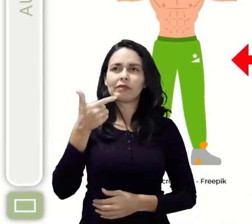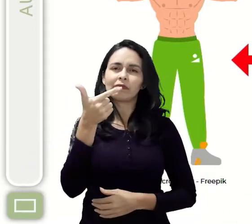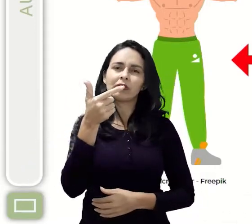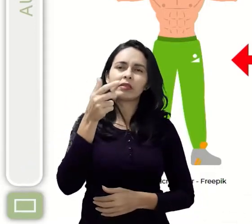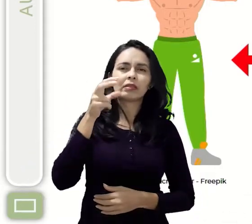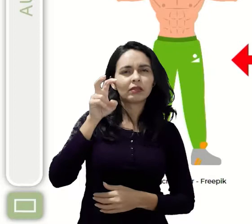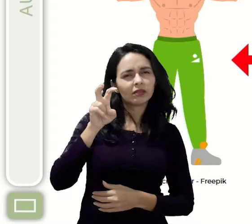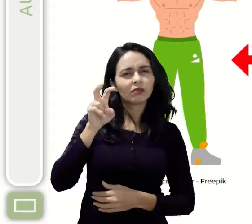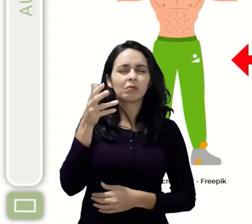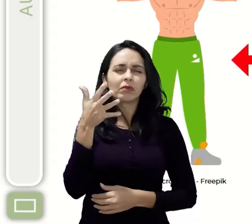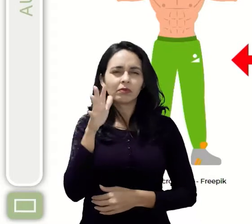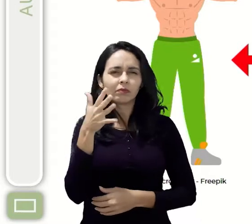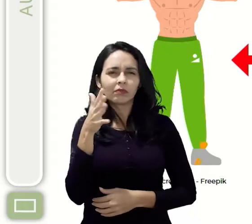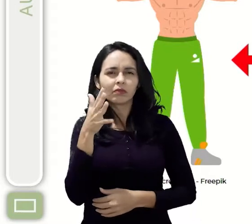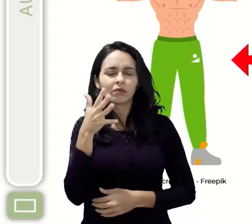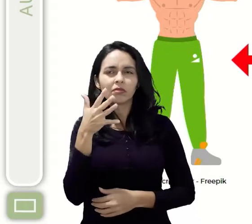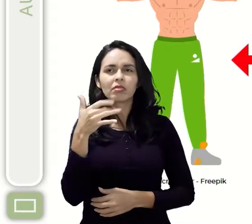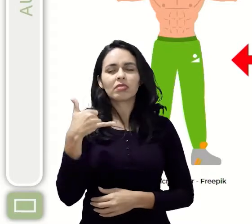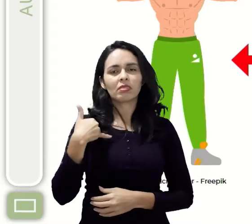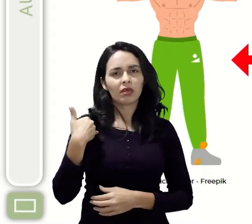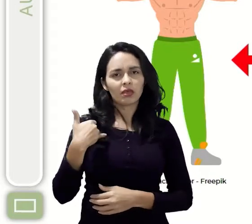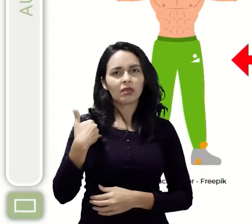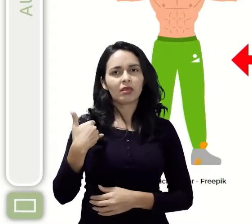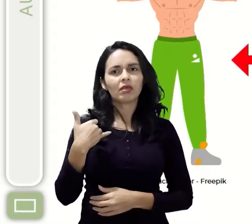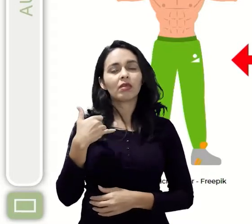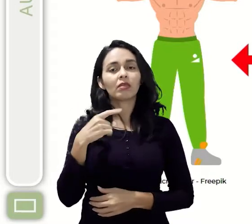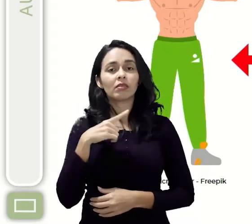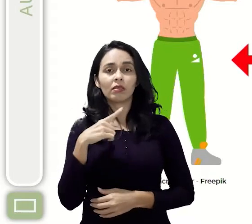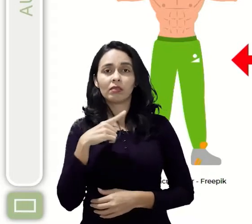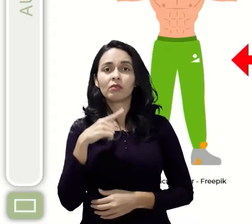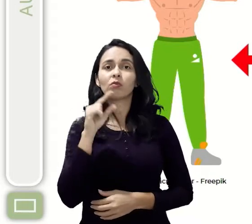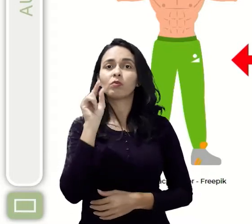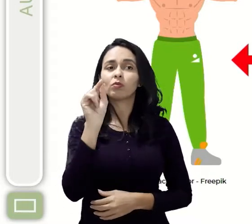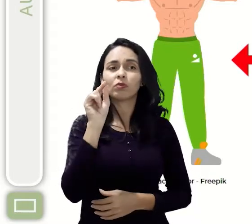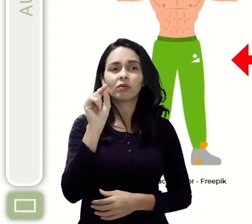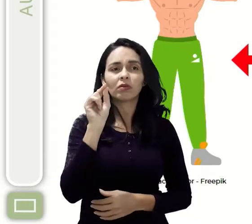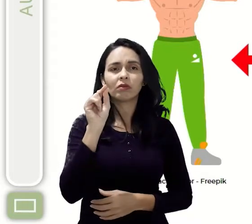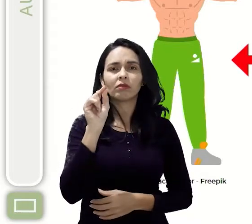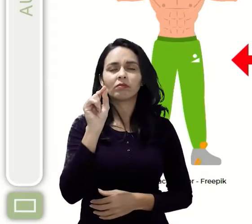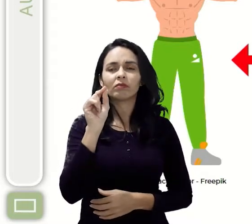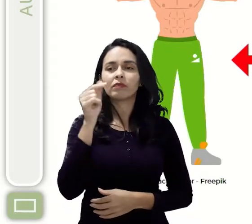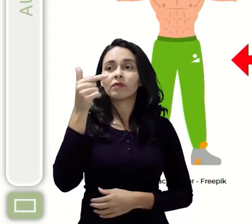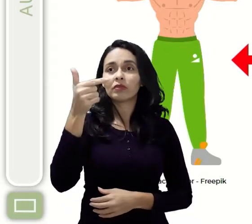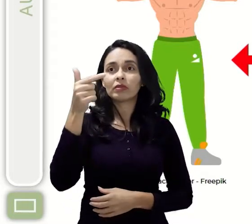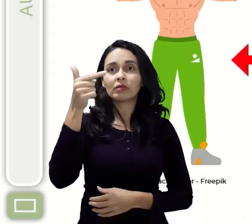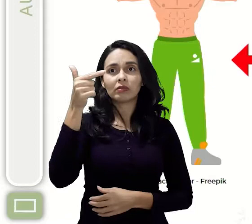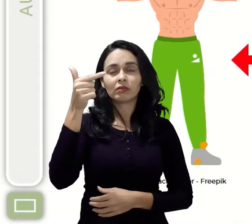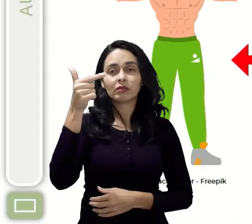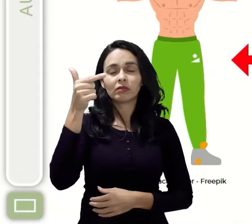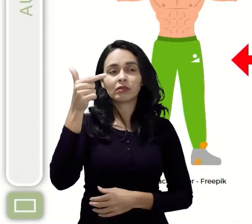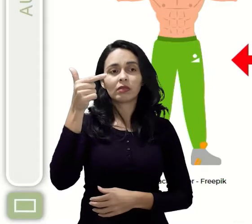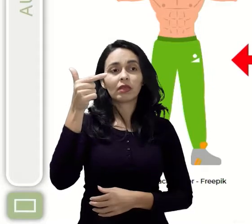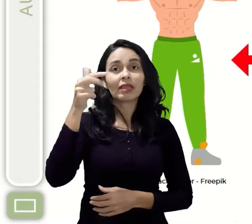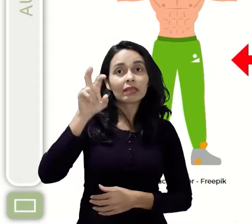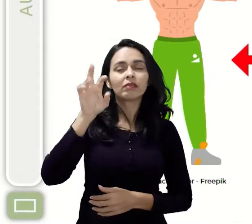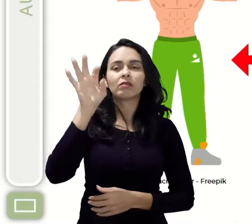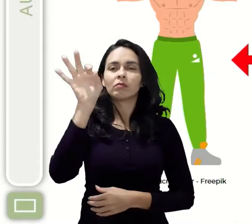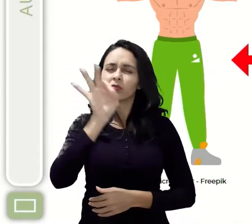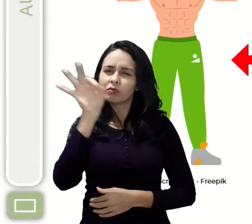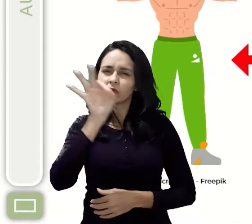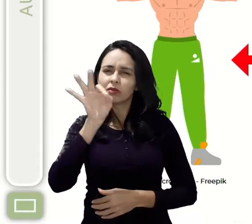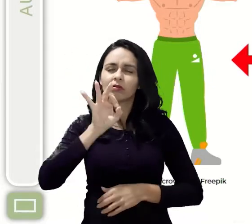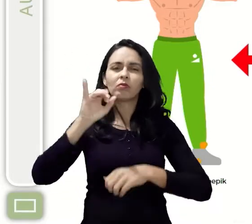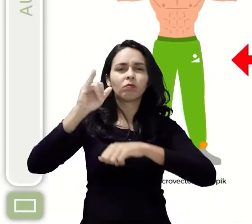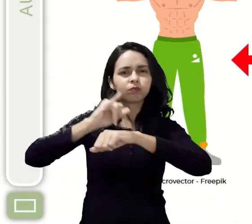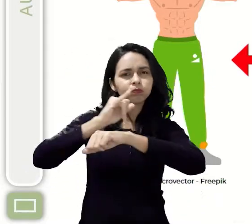anos né a uma média de 25 anos nós temos uma proporção de quinze por cento de gordura com